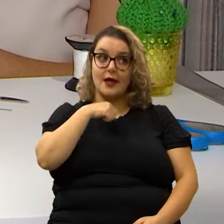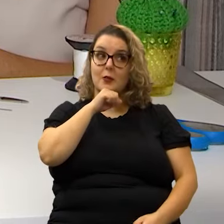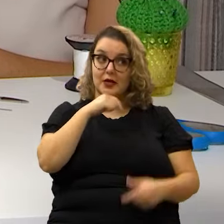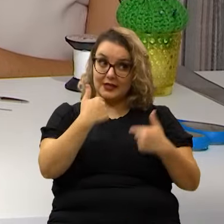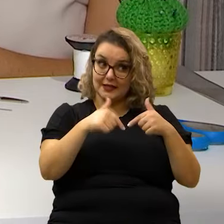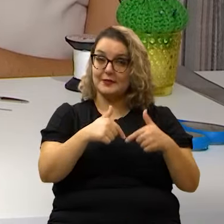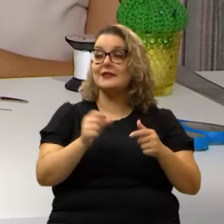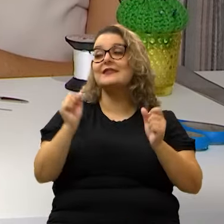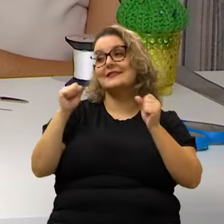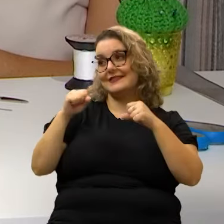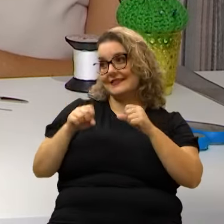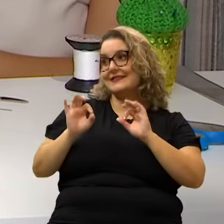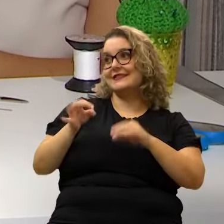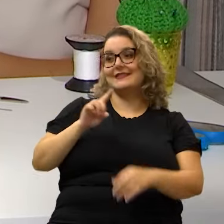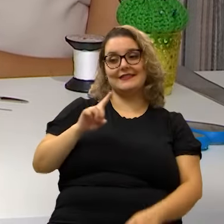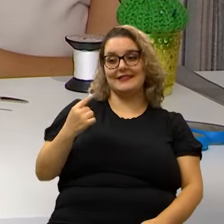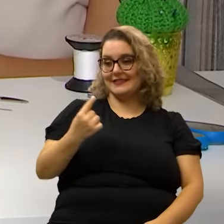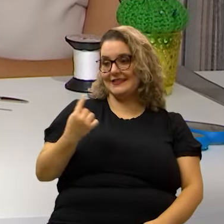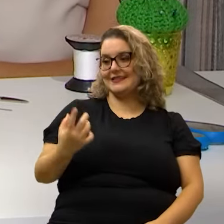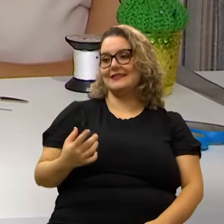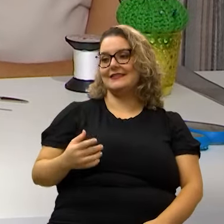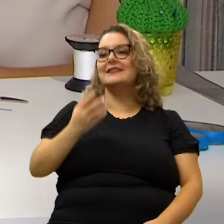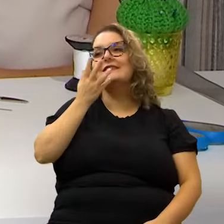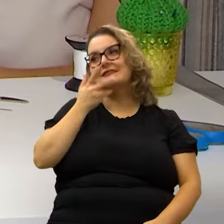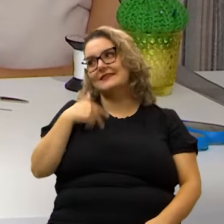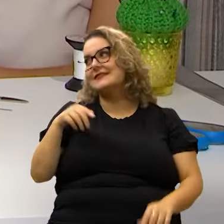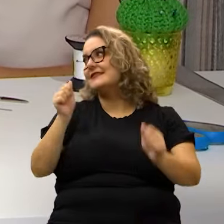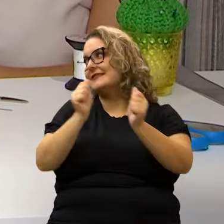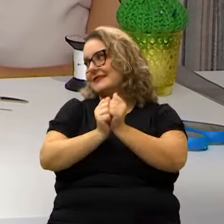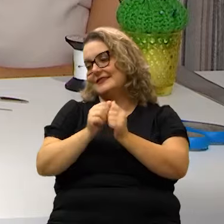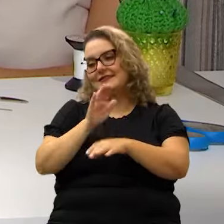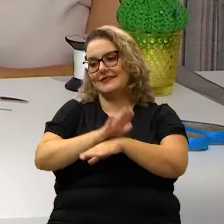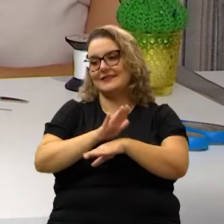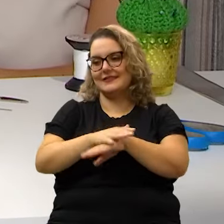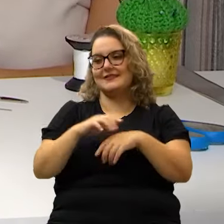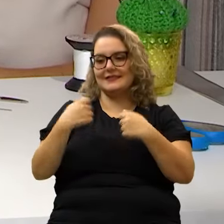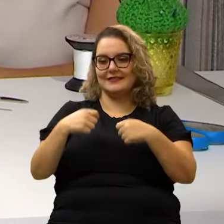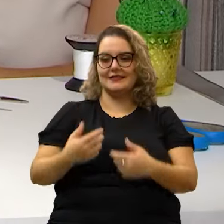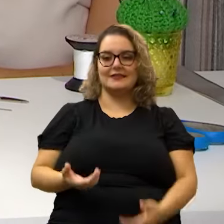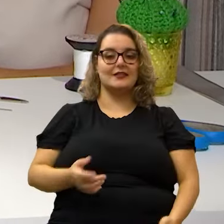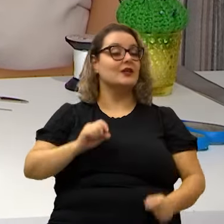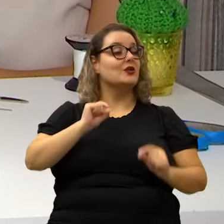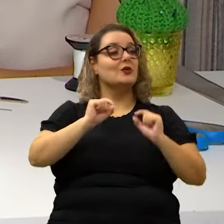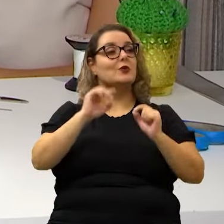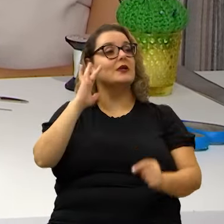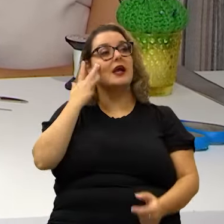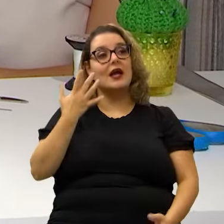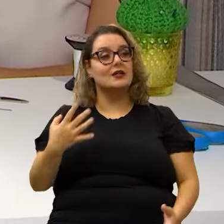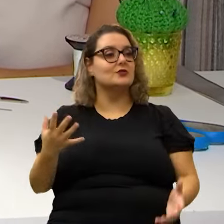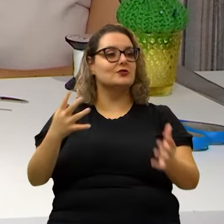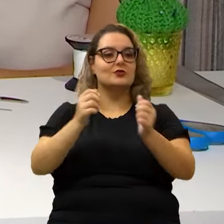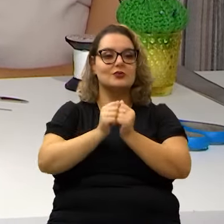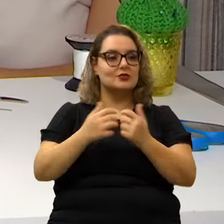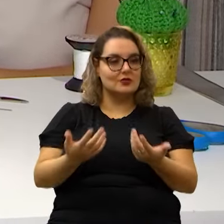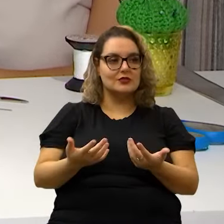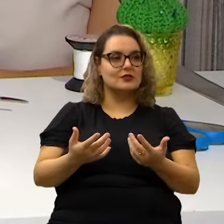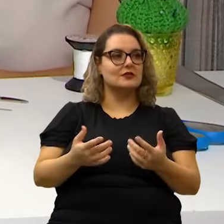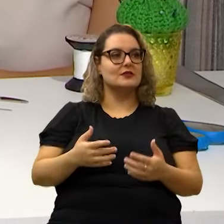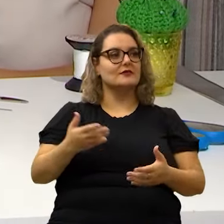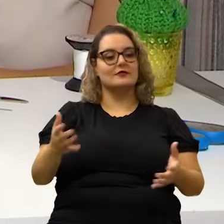massa. Exatamente. Não sozinha, ponho até as crianças também para me ajudar quando eu preciso. E o que elas acham quando você reúne,